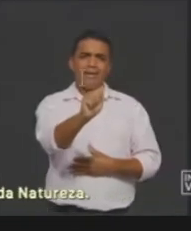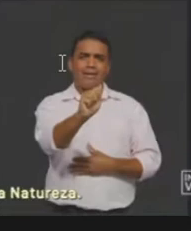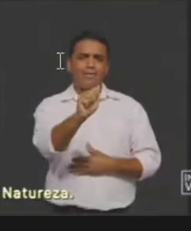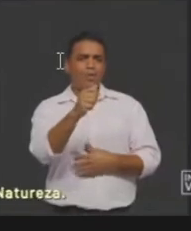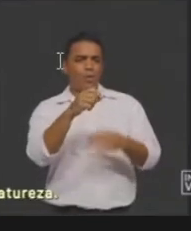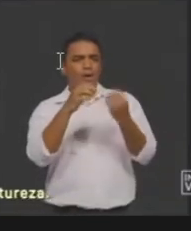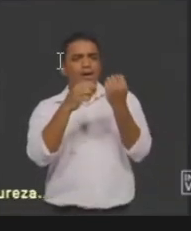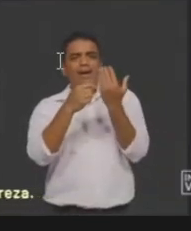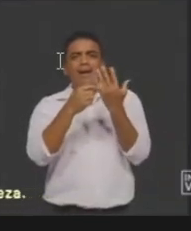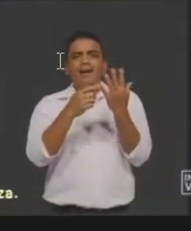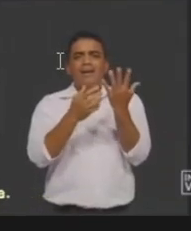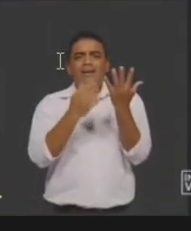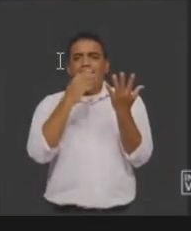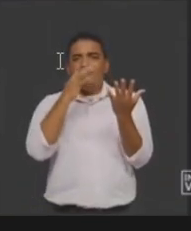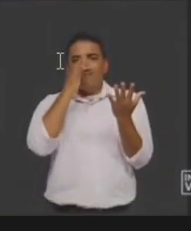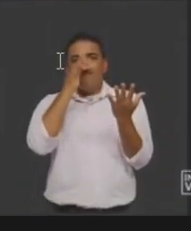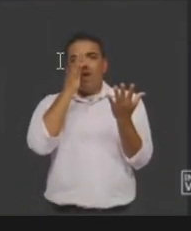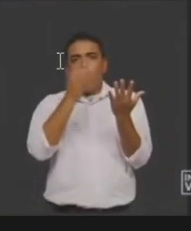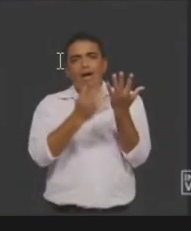ó.